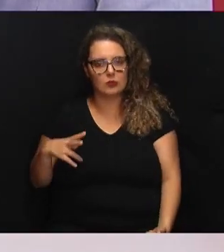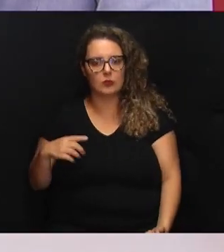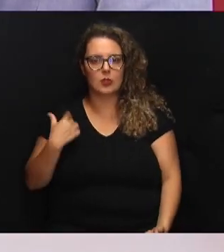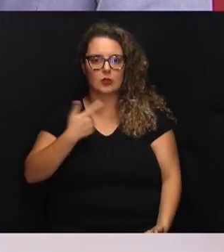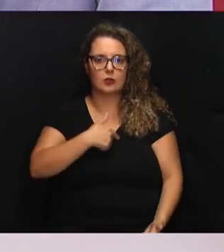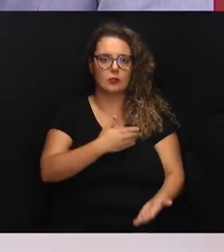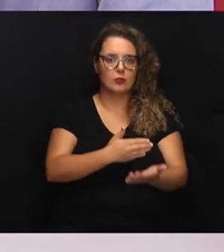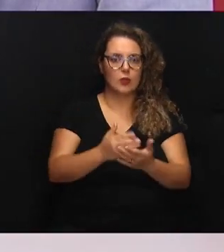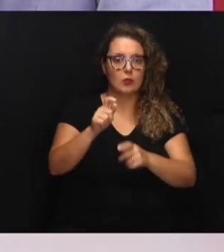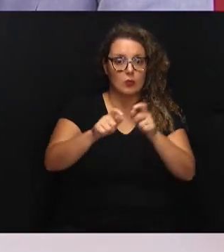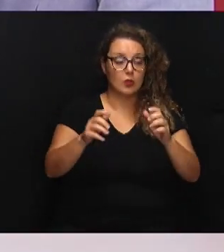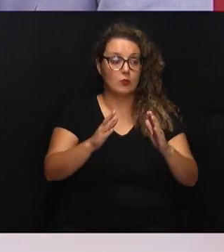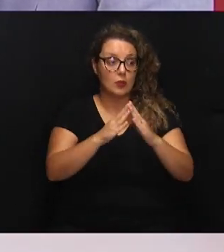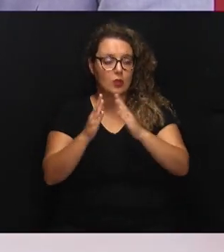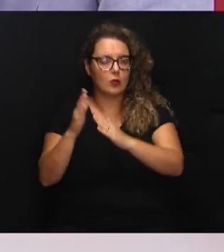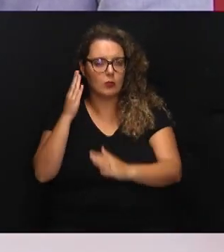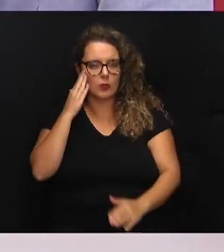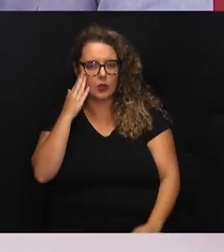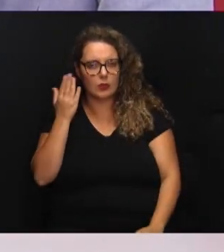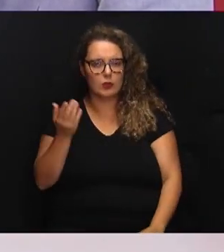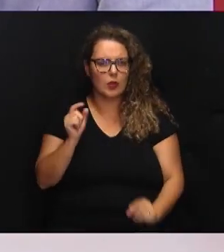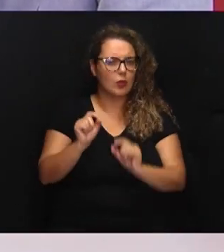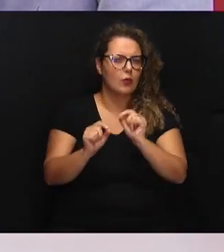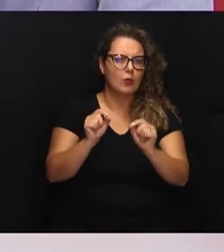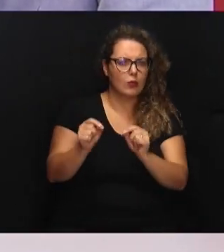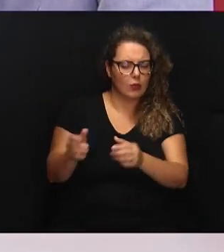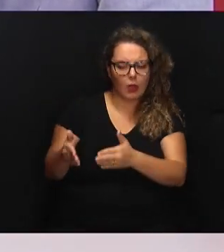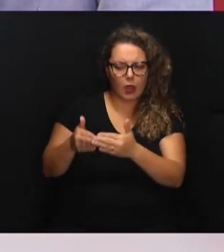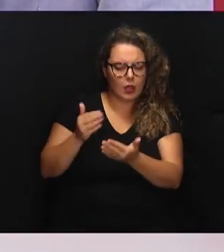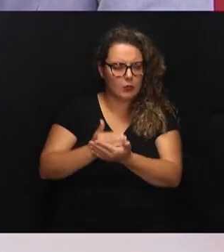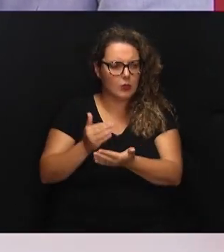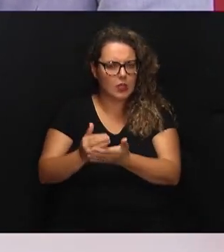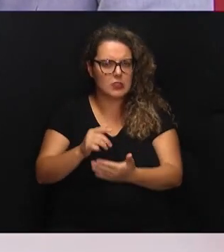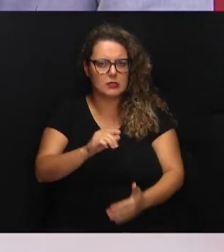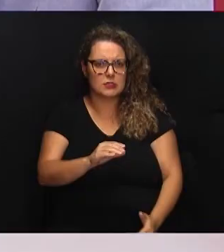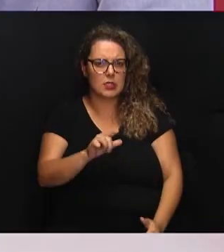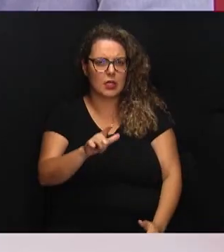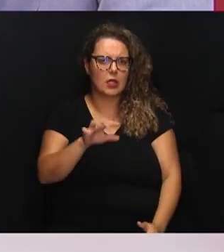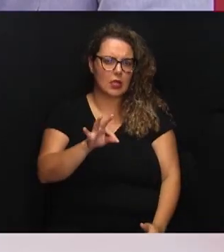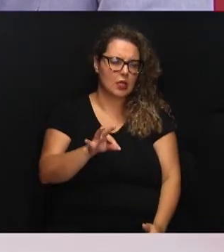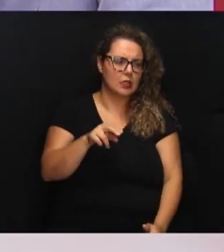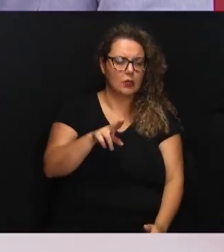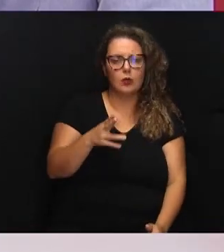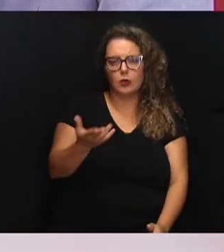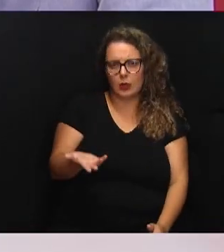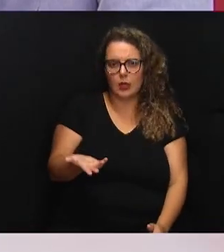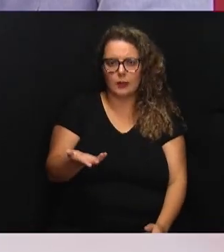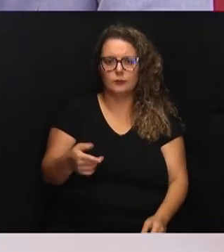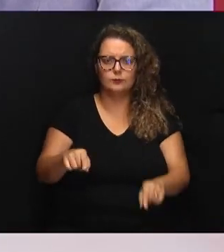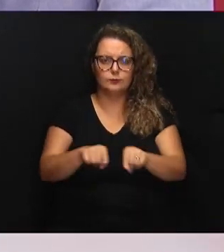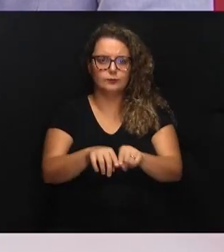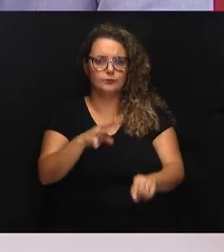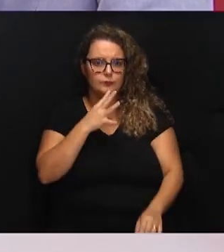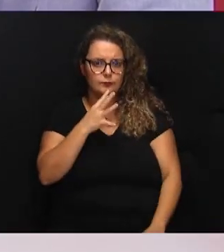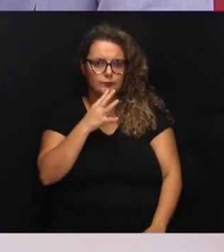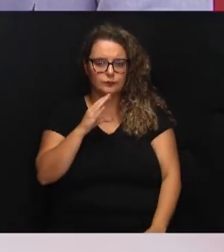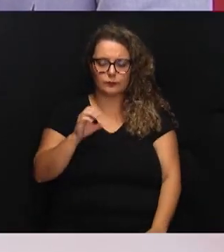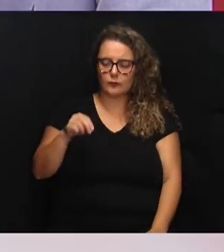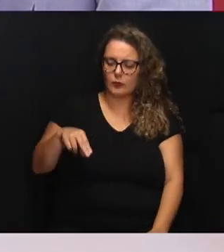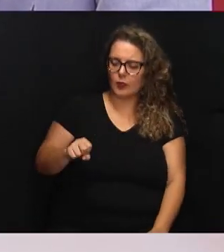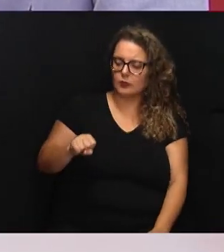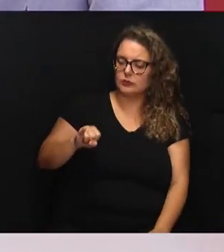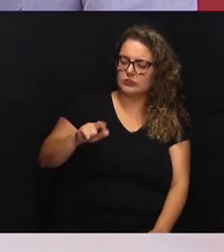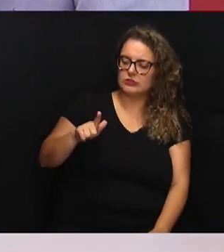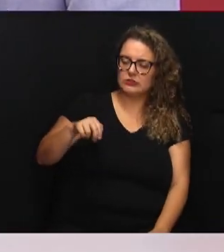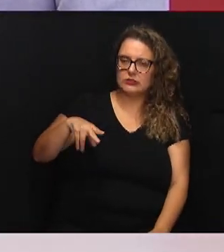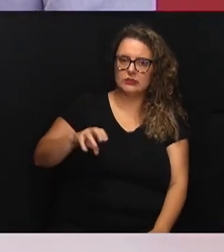para o pessoal que está em casa entender o que é esse empréstimo consignado CLT ou também conhecido como consignado privado?